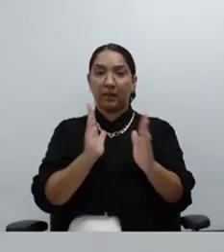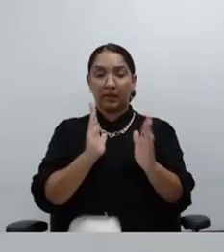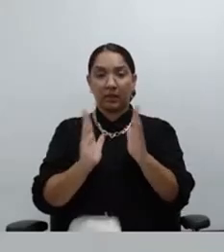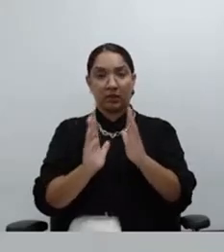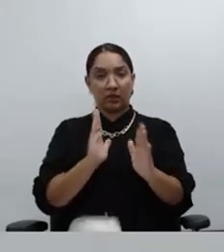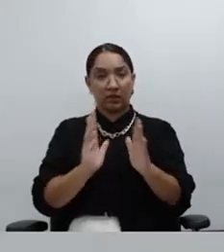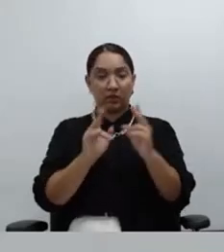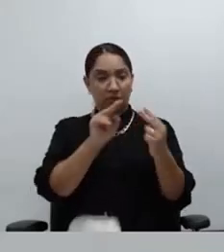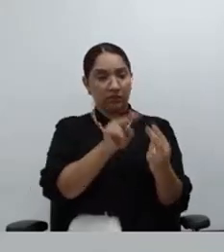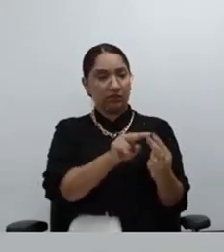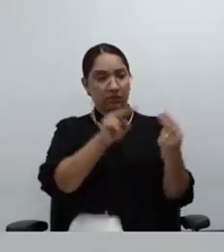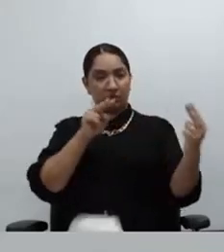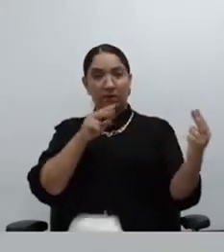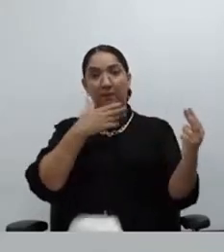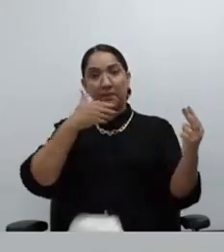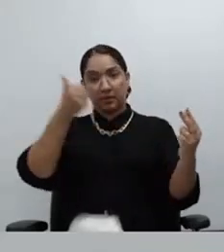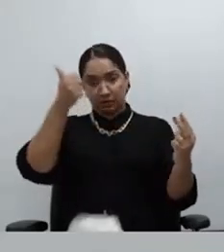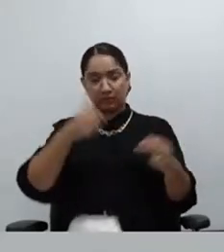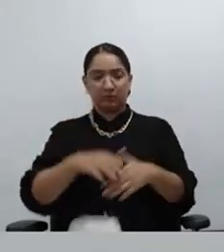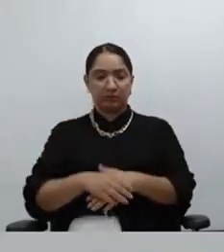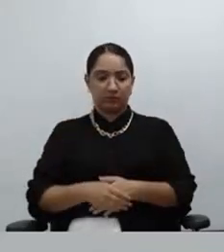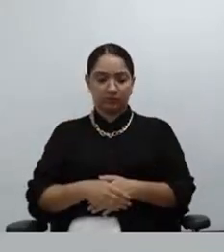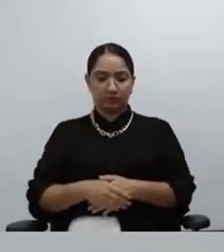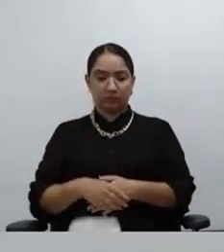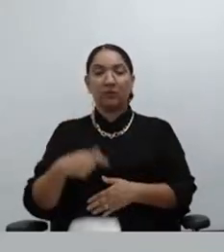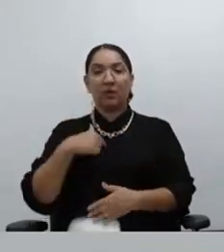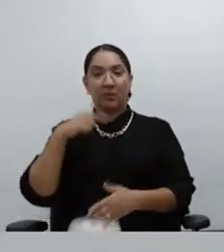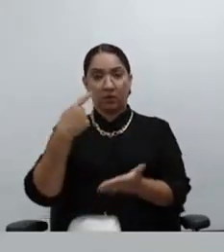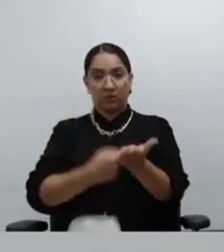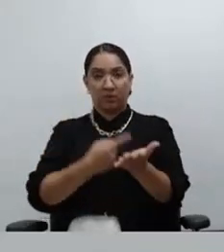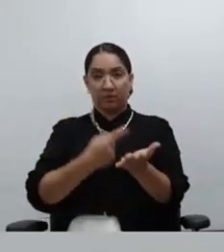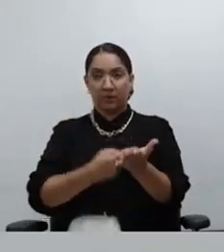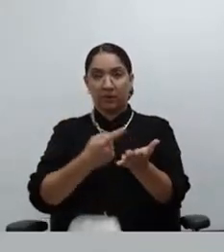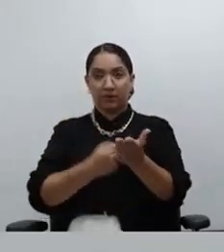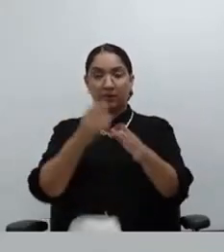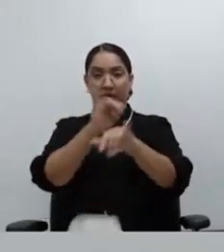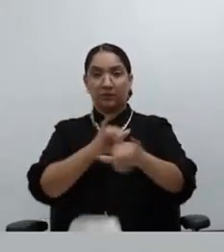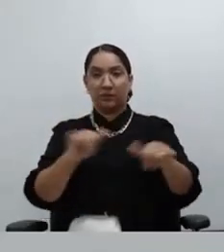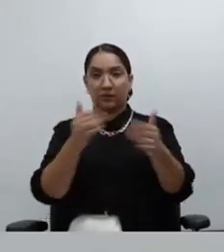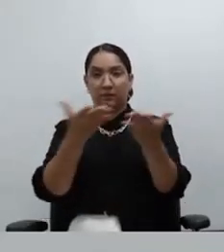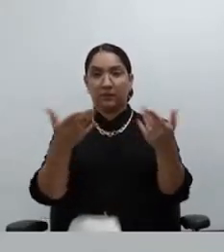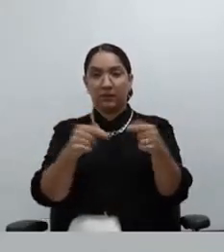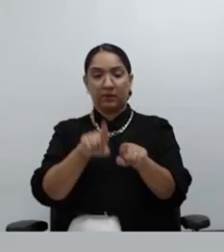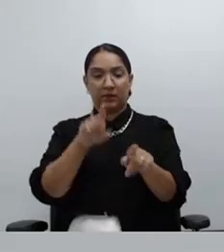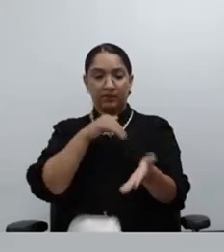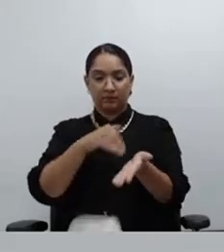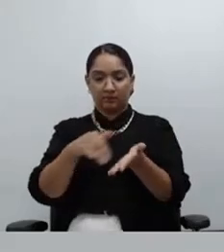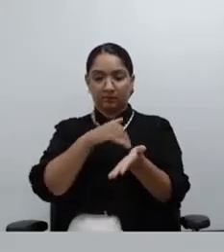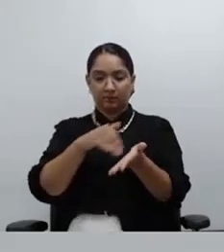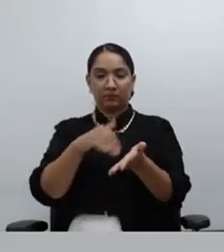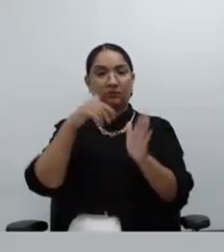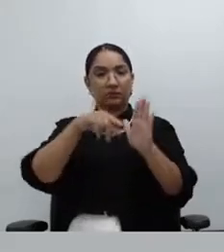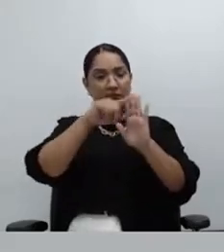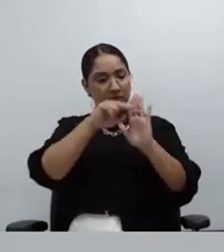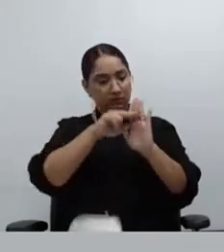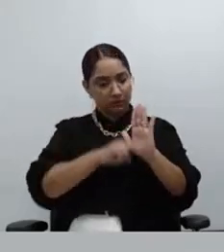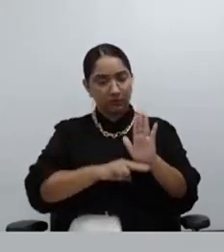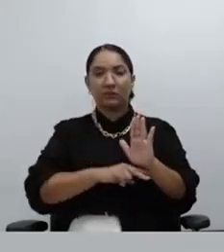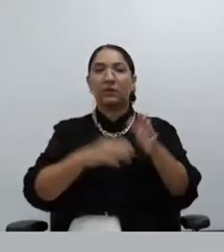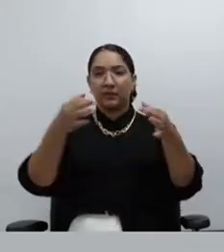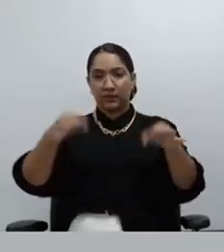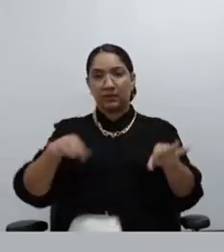de forma virtual. Mas eu me comprometo a trazer a vossas excelências pela secretaria também um cronograma mais